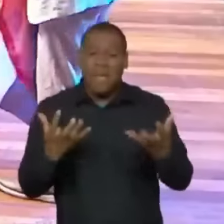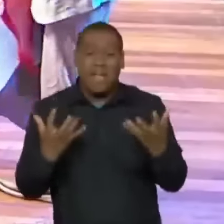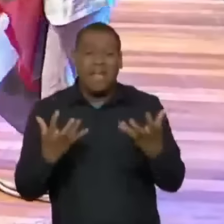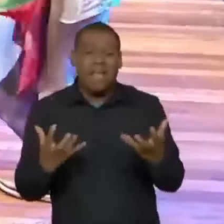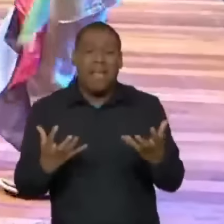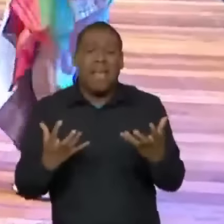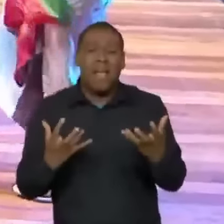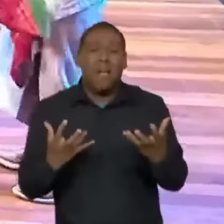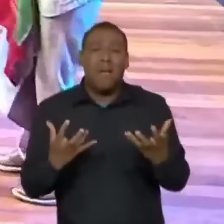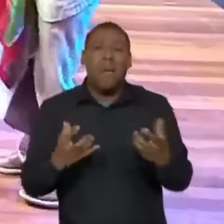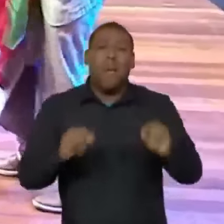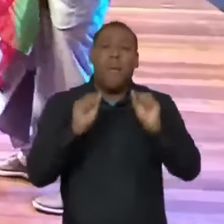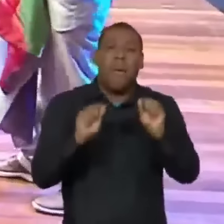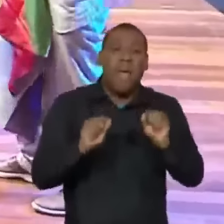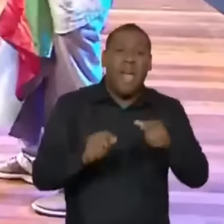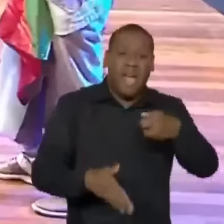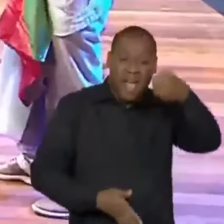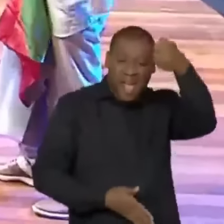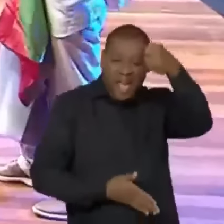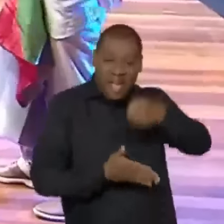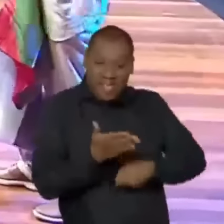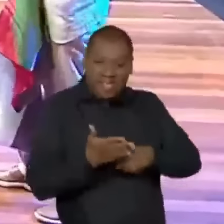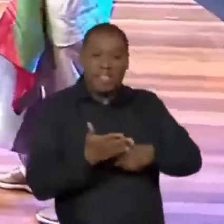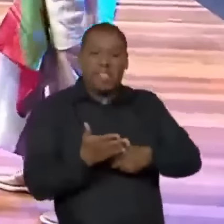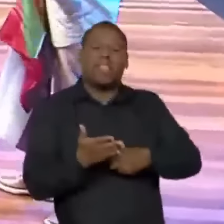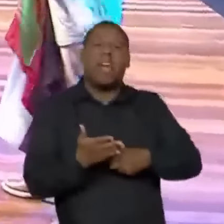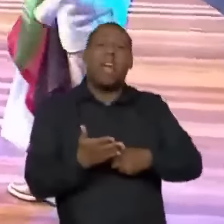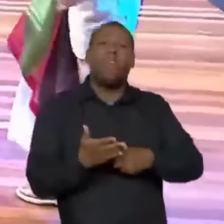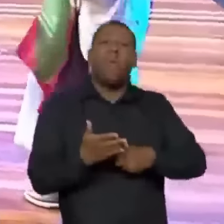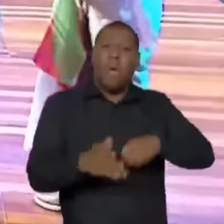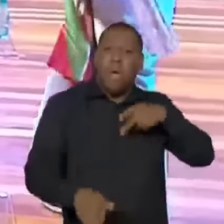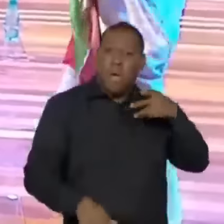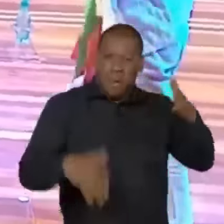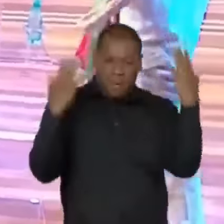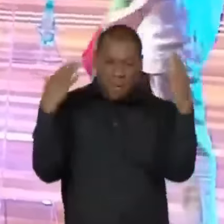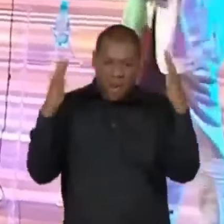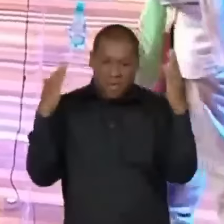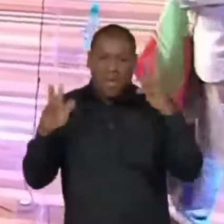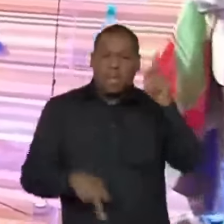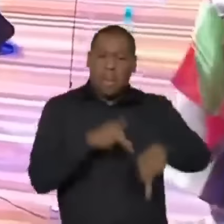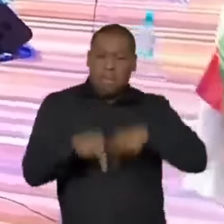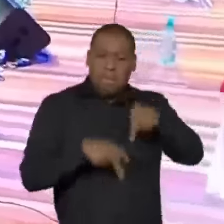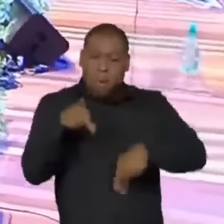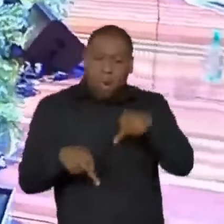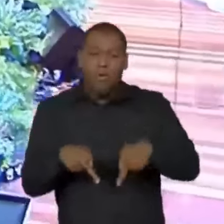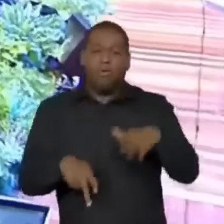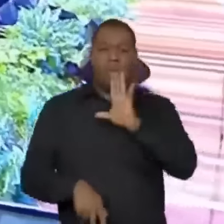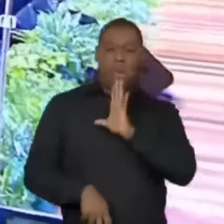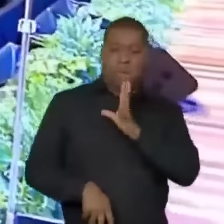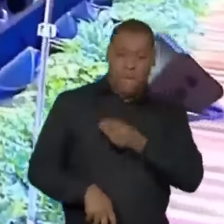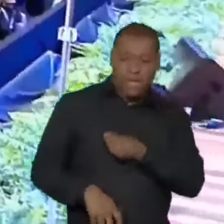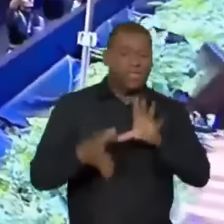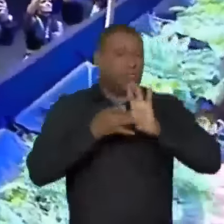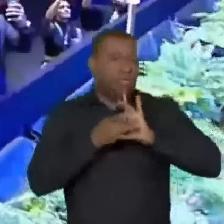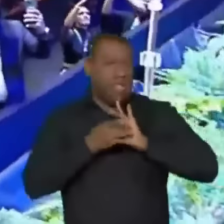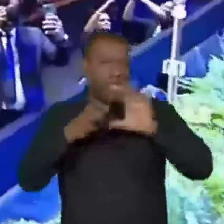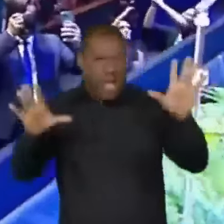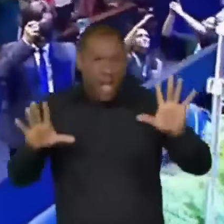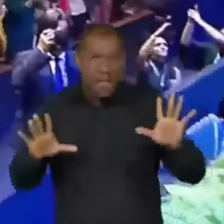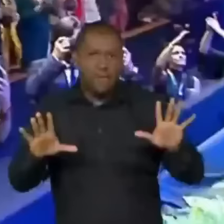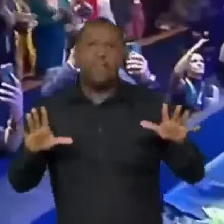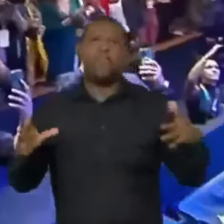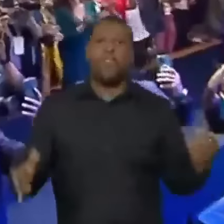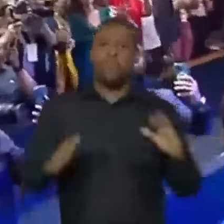eu assino. Viva o povo palestino, livre e soberano, abaixo o